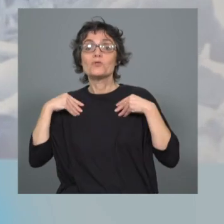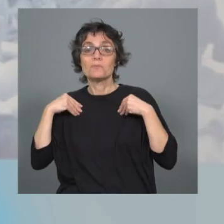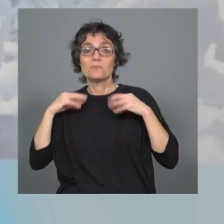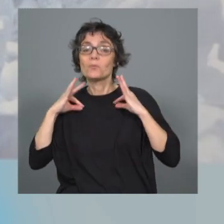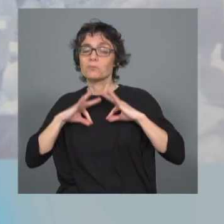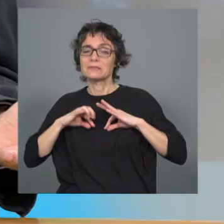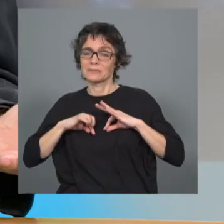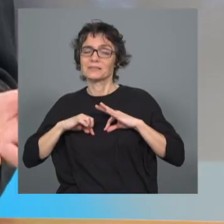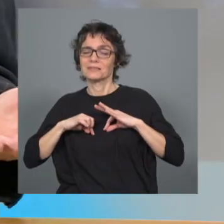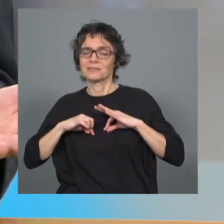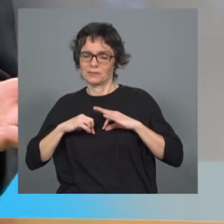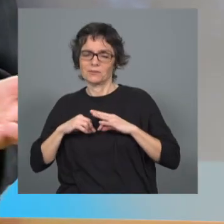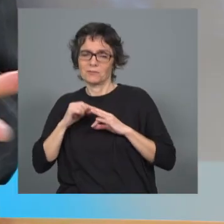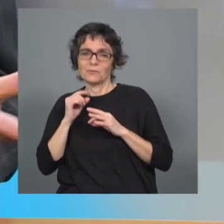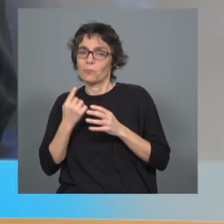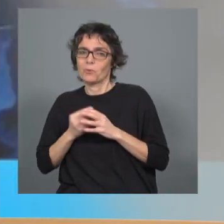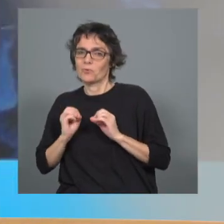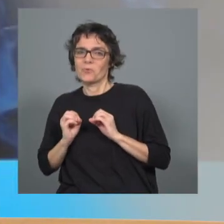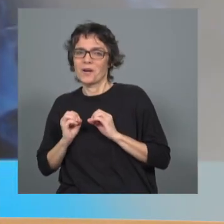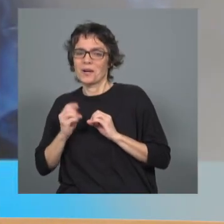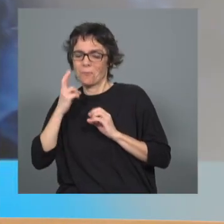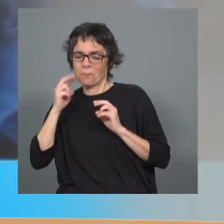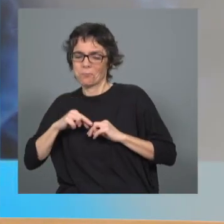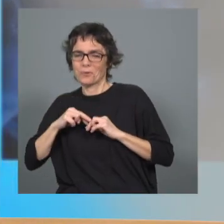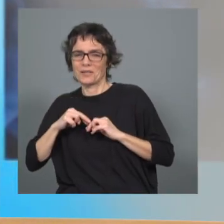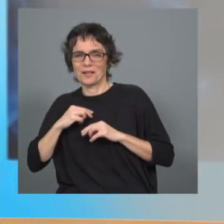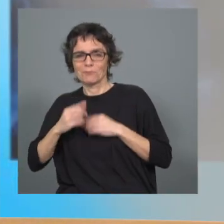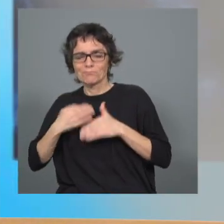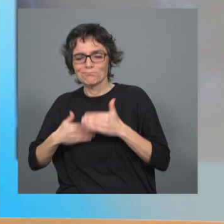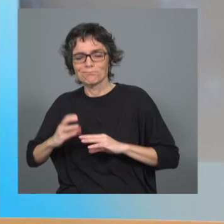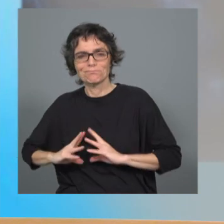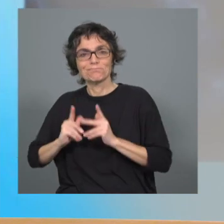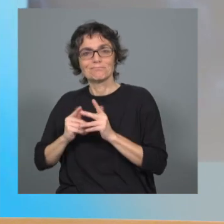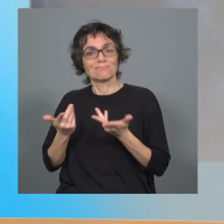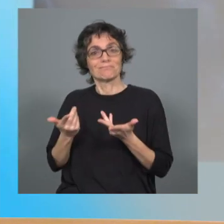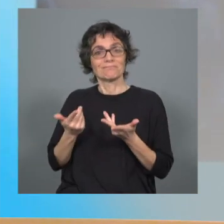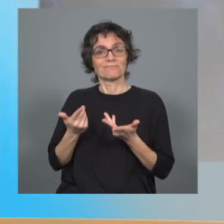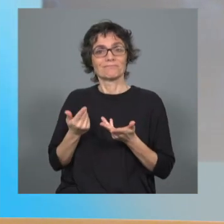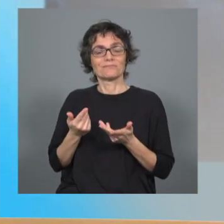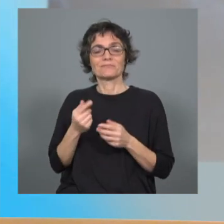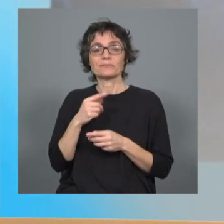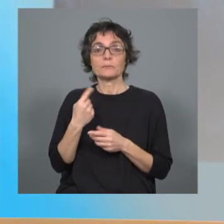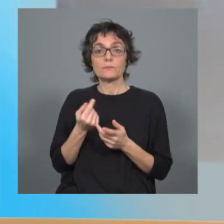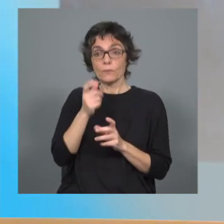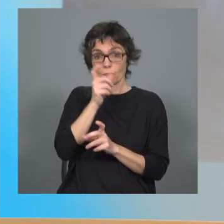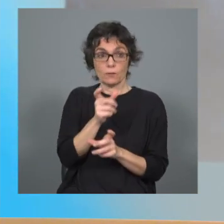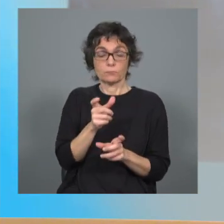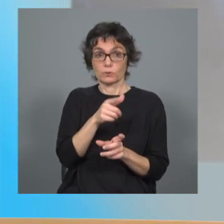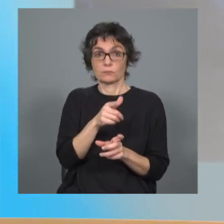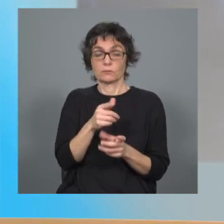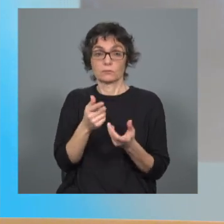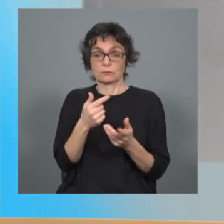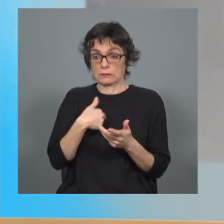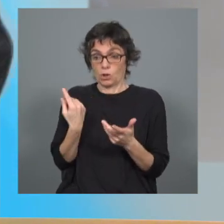é aquele que nós estamos a falar. Eu não quero neutralizar a importância do outro, mas mesmo que o outro esteja um bocadinho